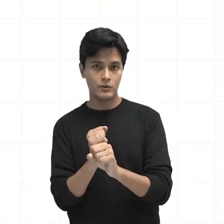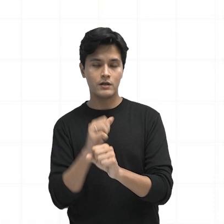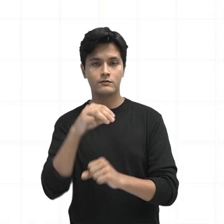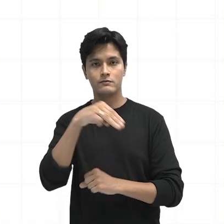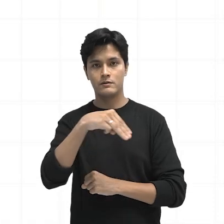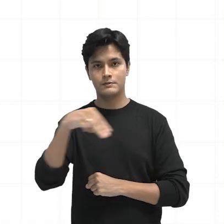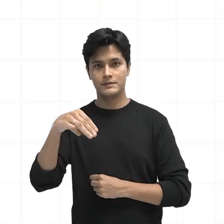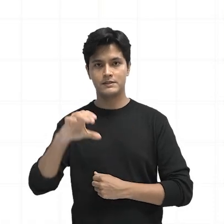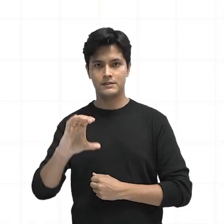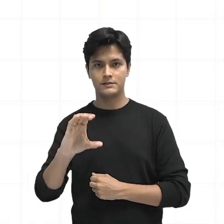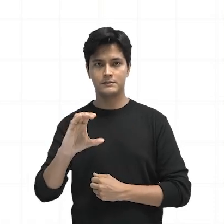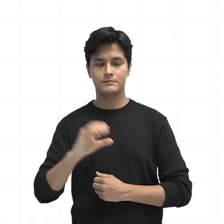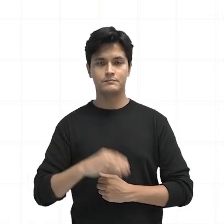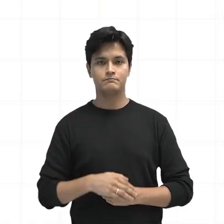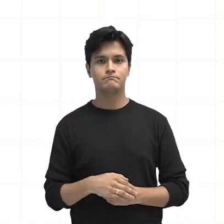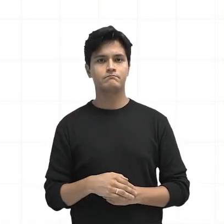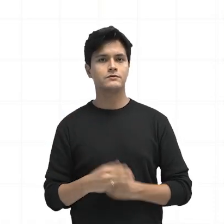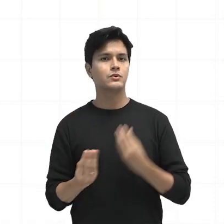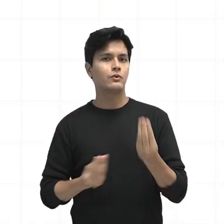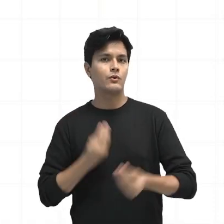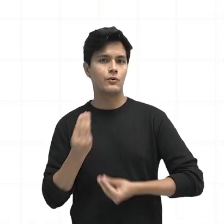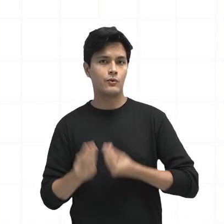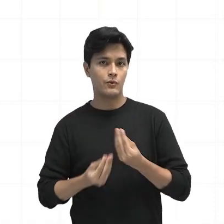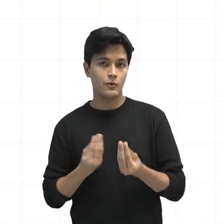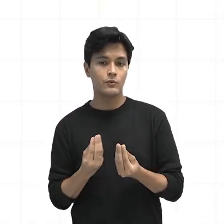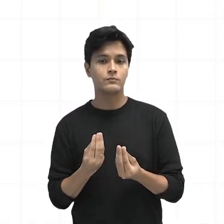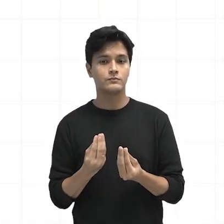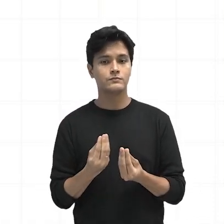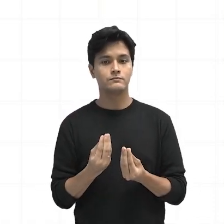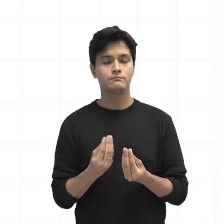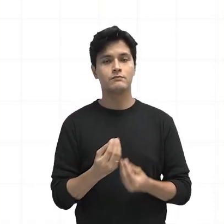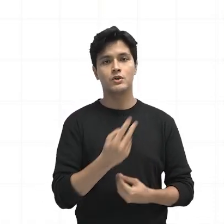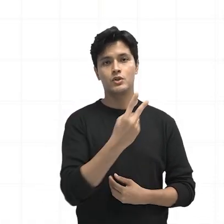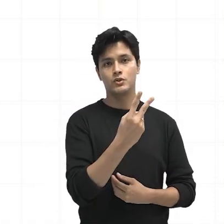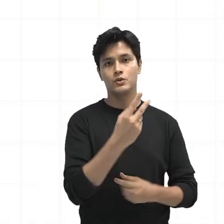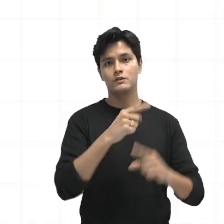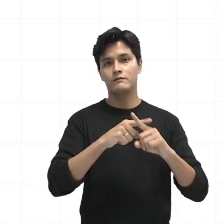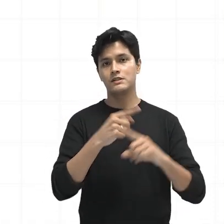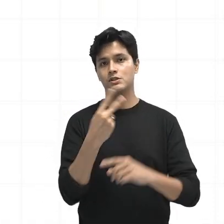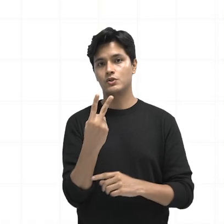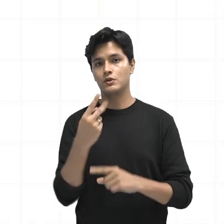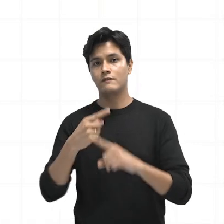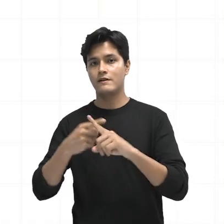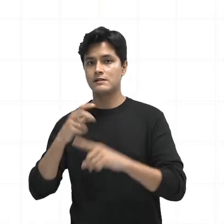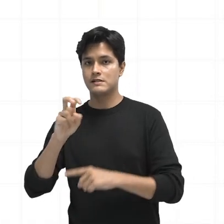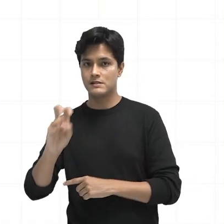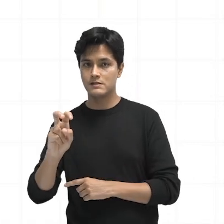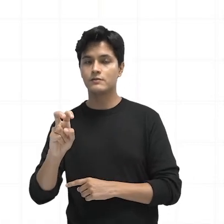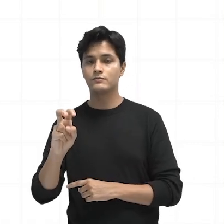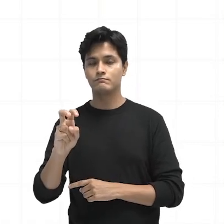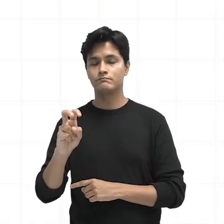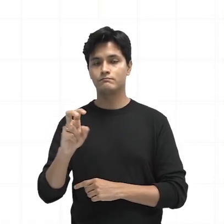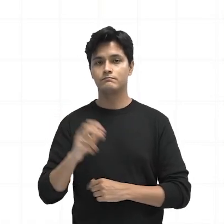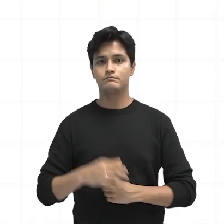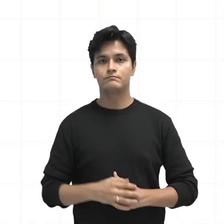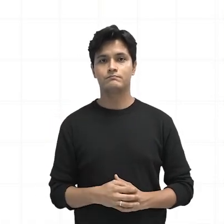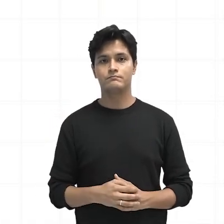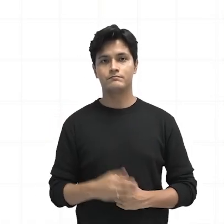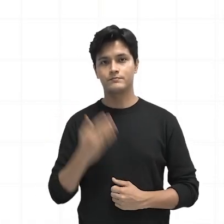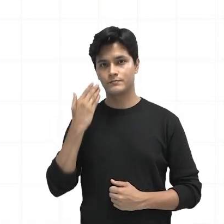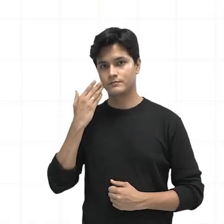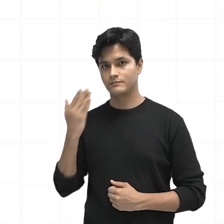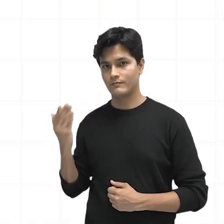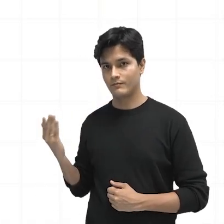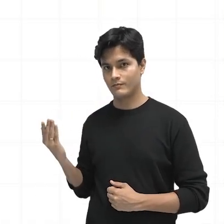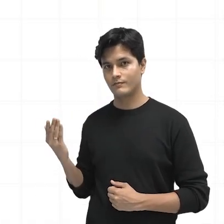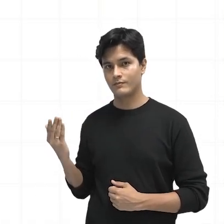o MMC, onde eu vou realizar a multiplicação entre os 3 números que estão aqui do lado